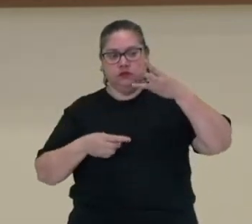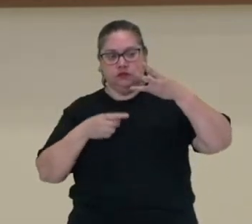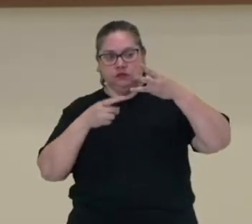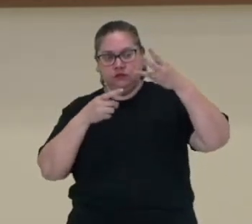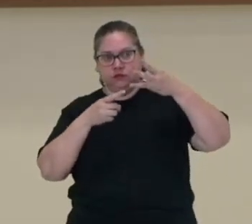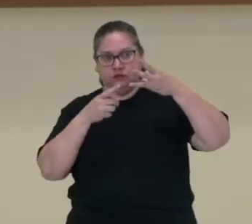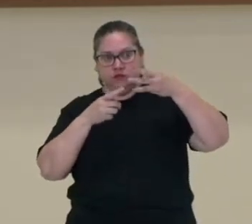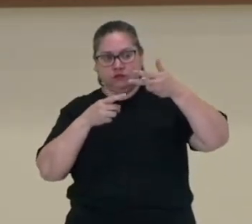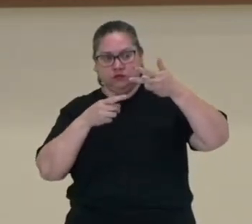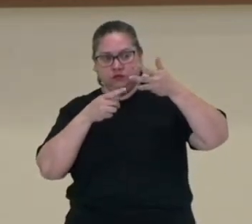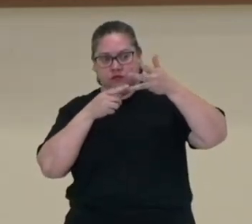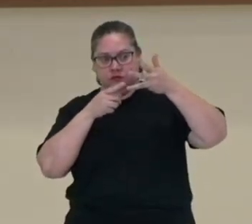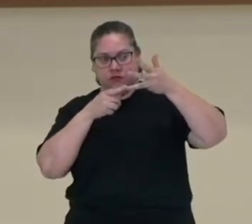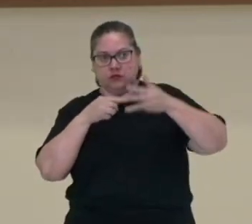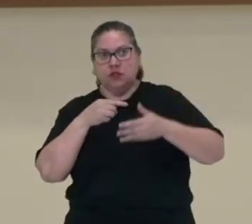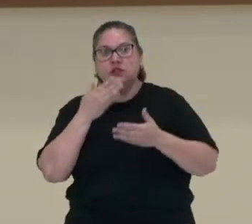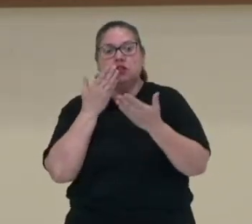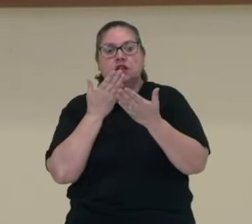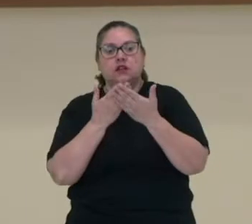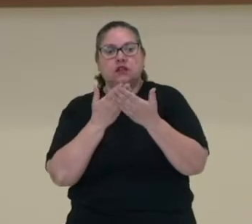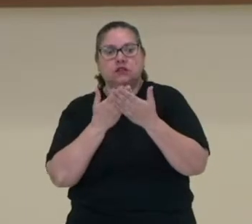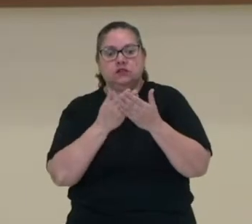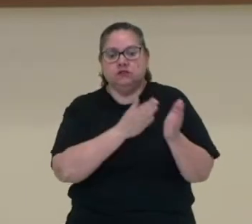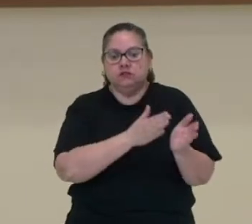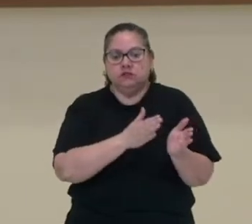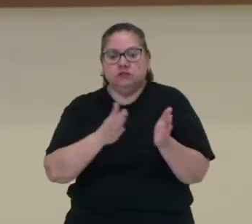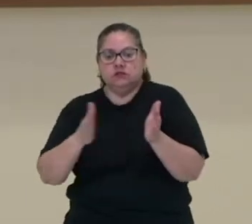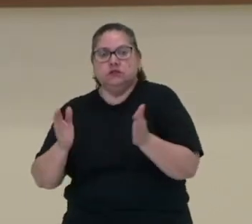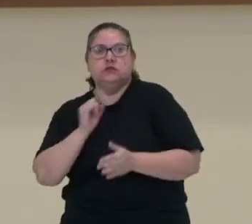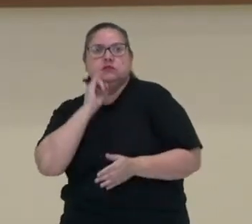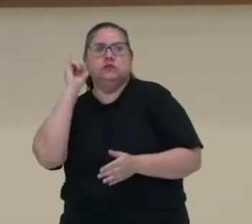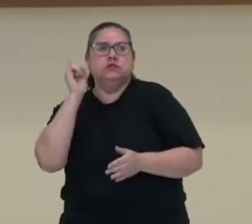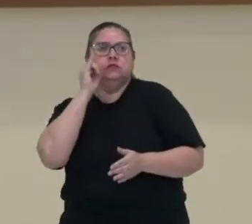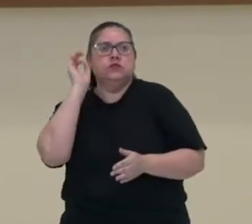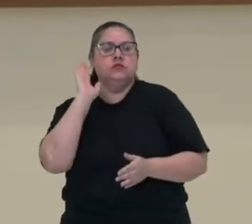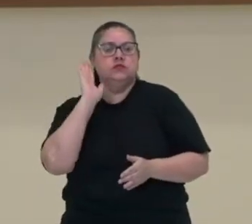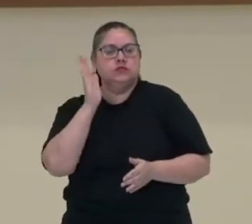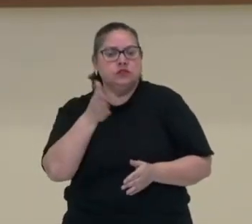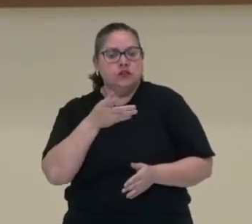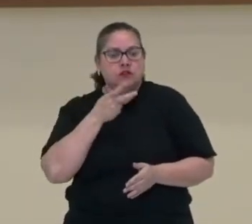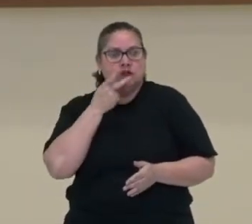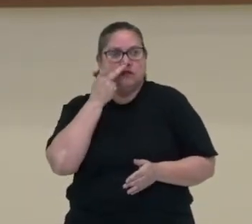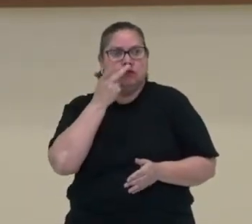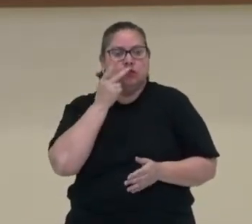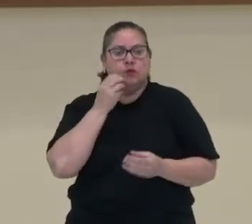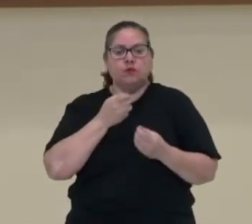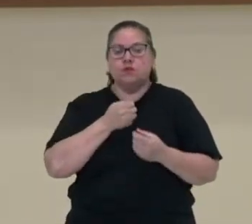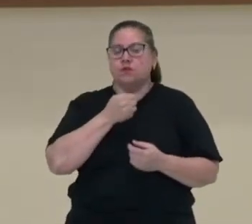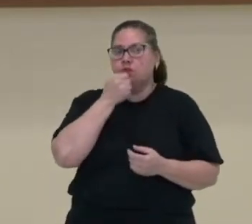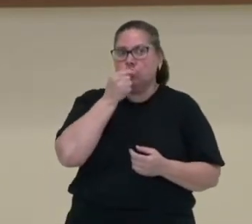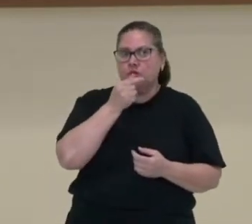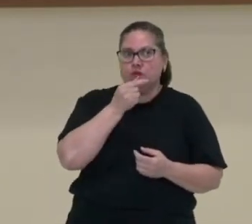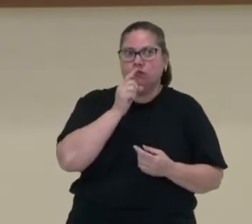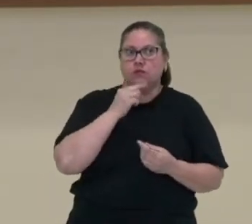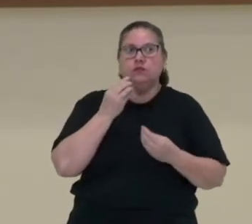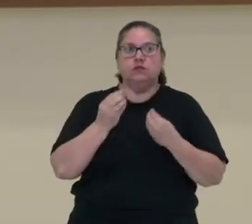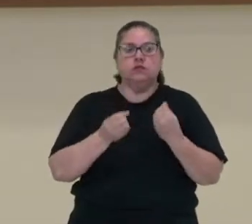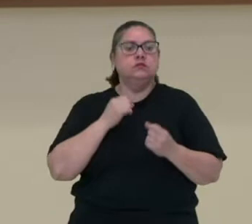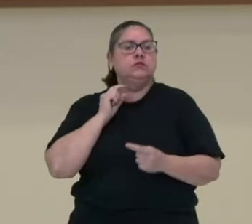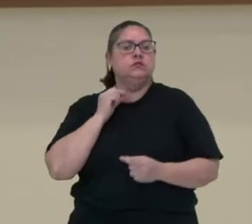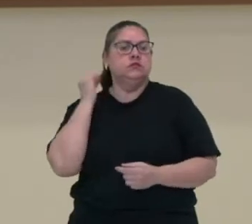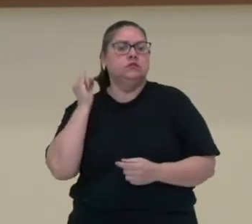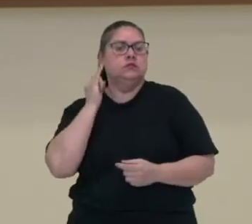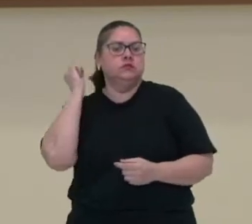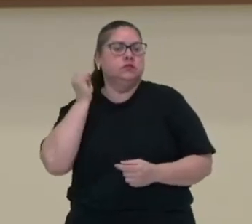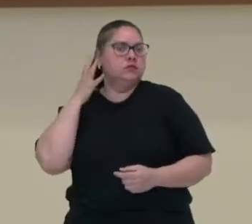terceira aula sobre oratória, uma sequência muito importante. Nós já falamos um pouco sobre a